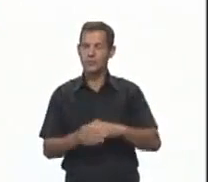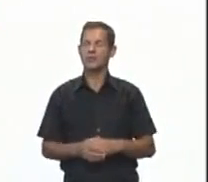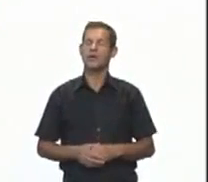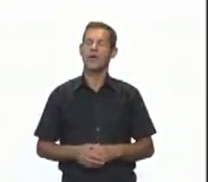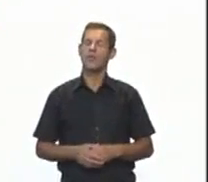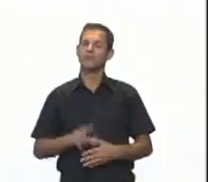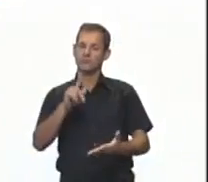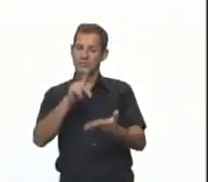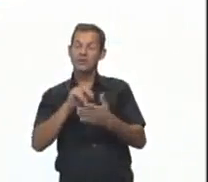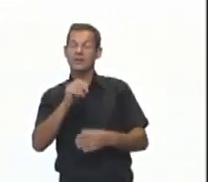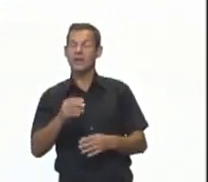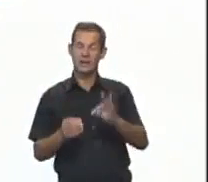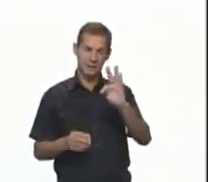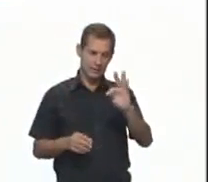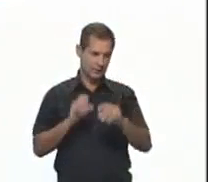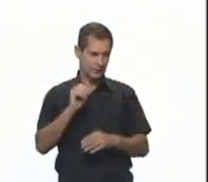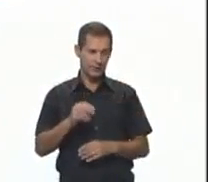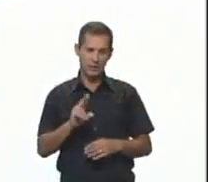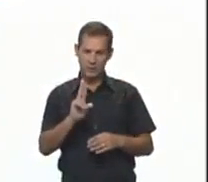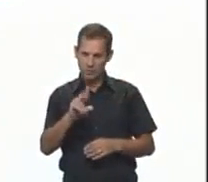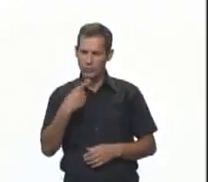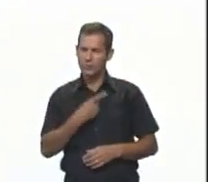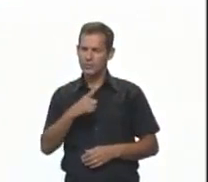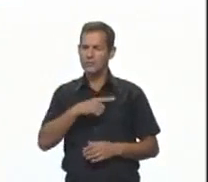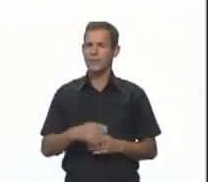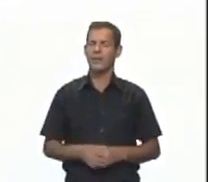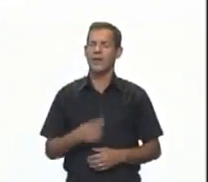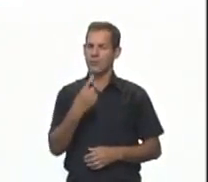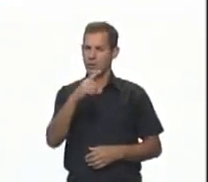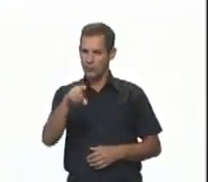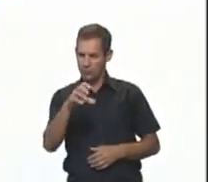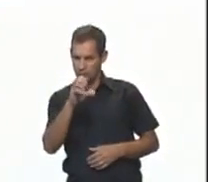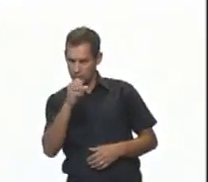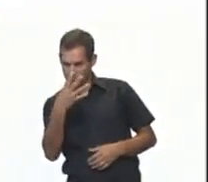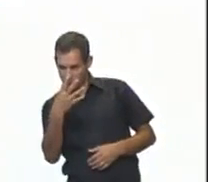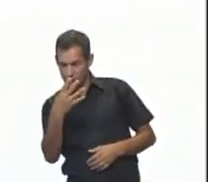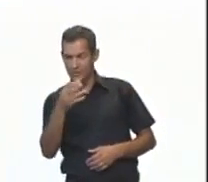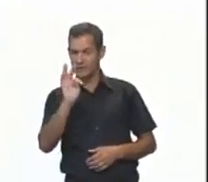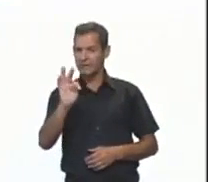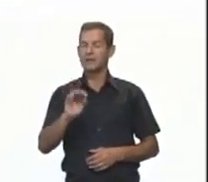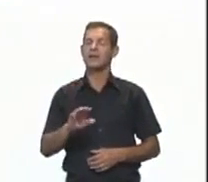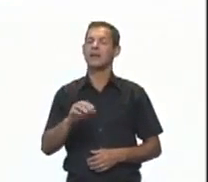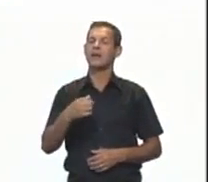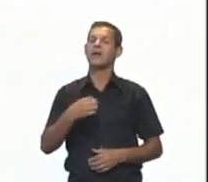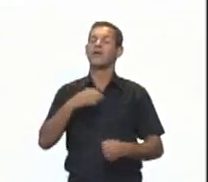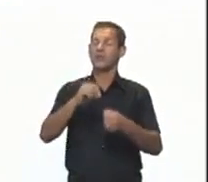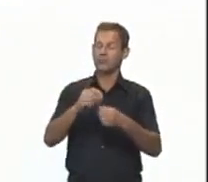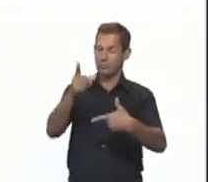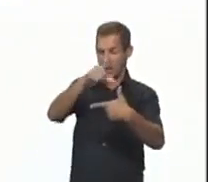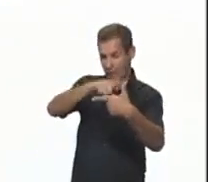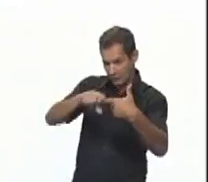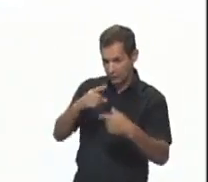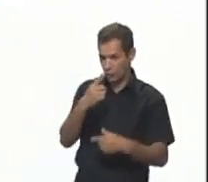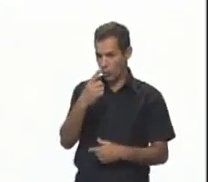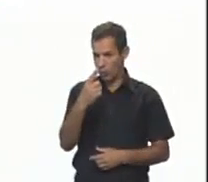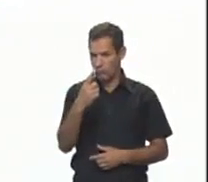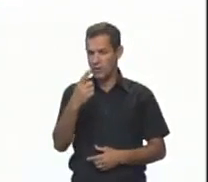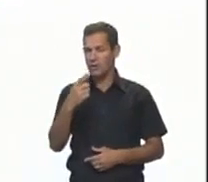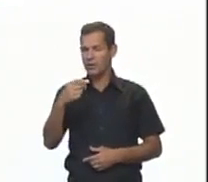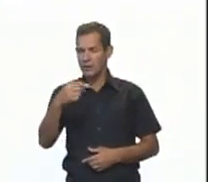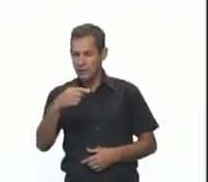variável original, que era t. Quem que é o u que a gente chamou? É 1,04t. Então, eu faço a divisão de 1 dividido